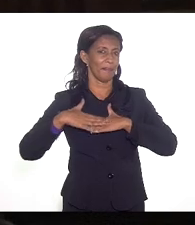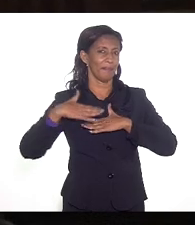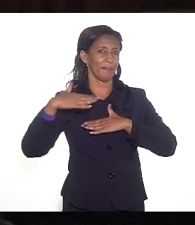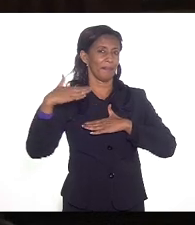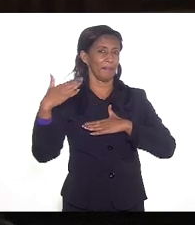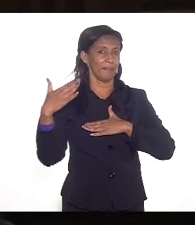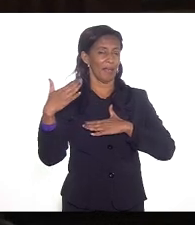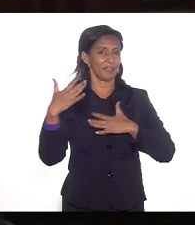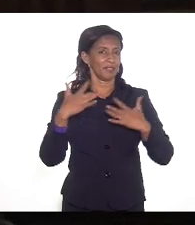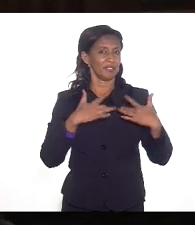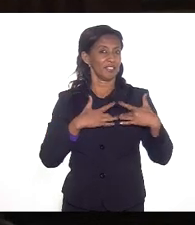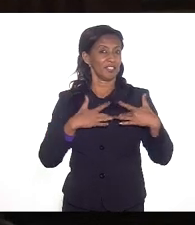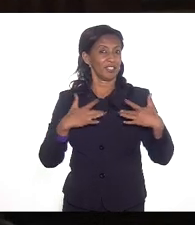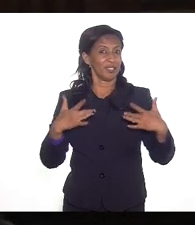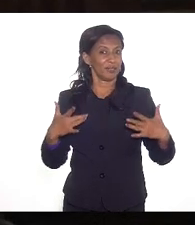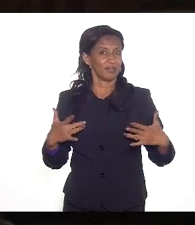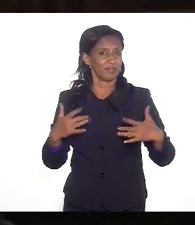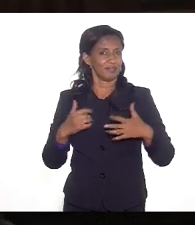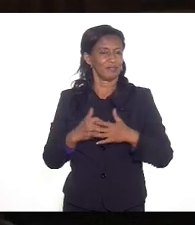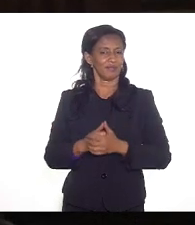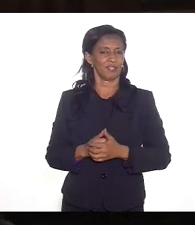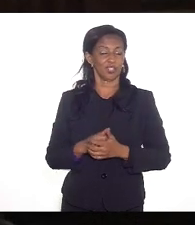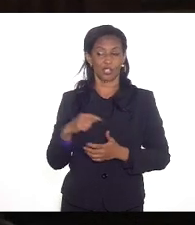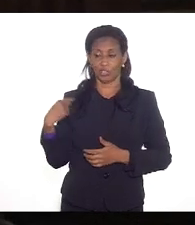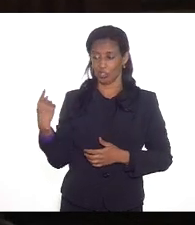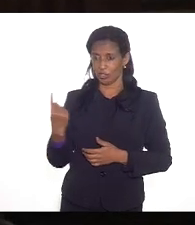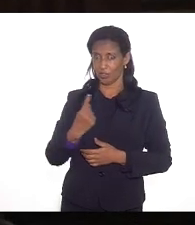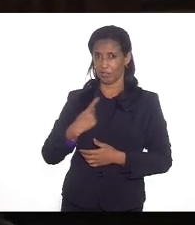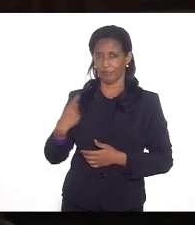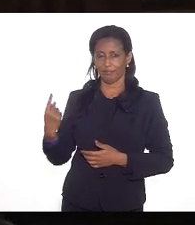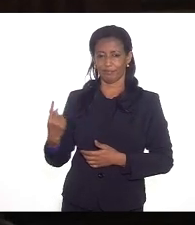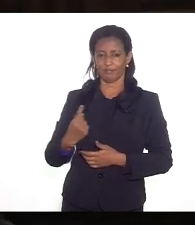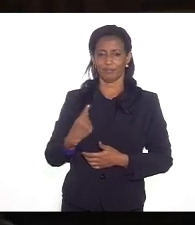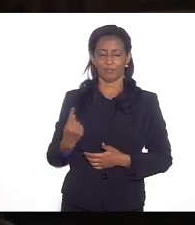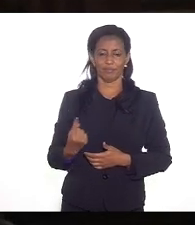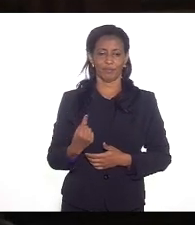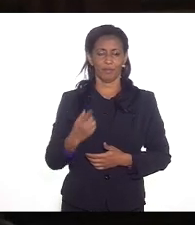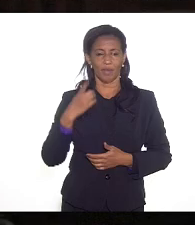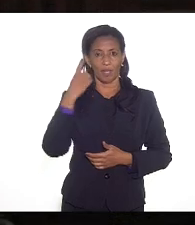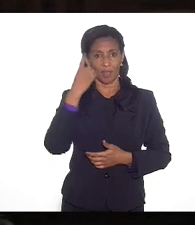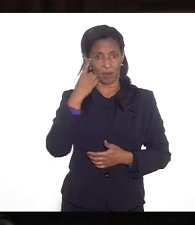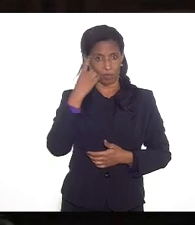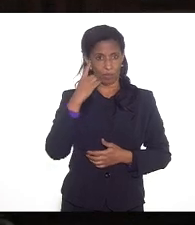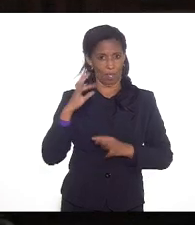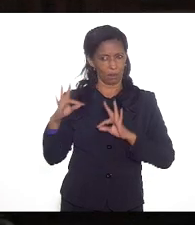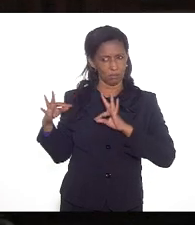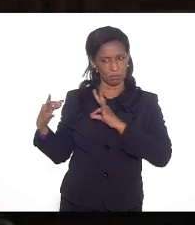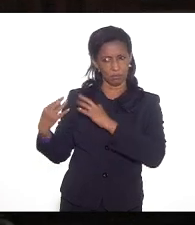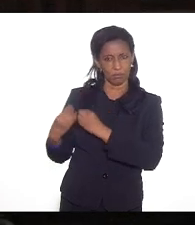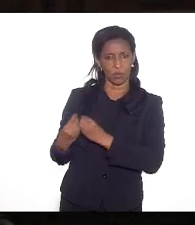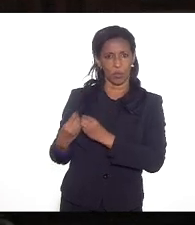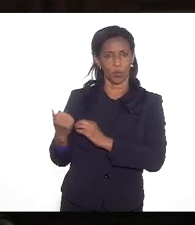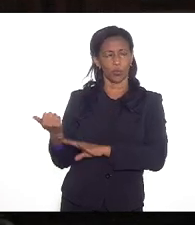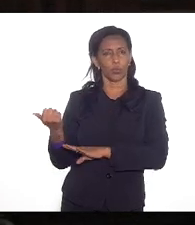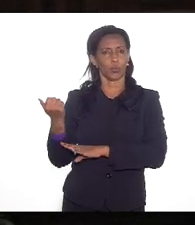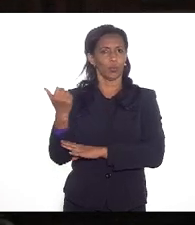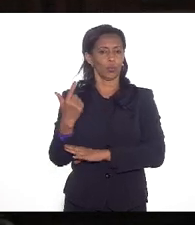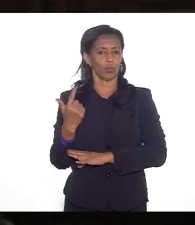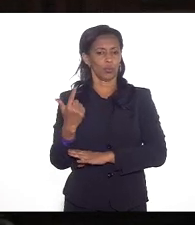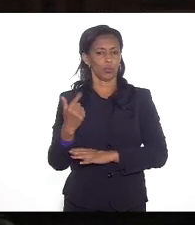da generosidade de nós deputados e deputadas do